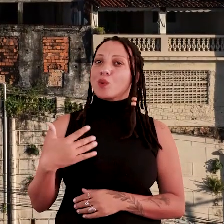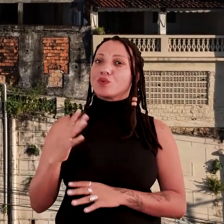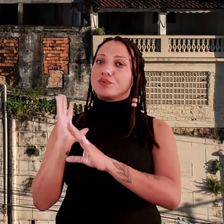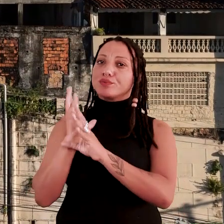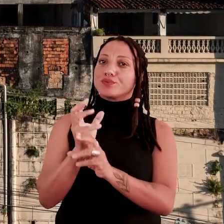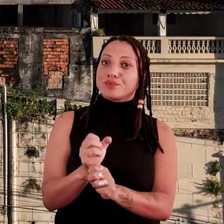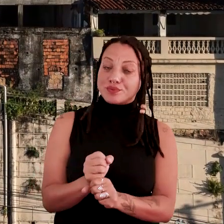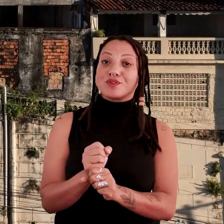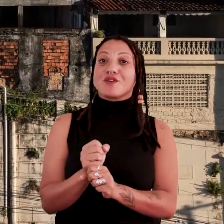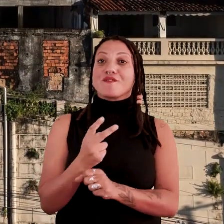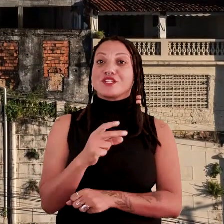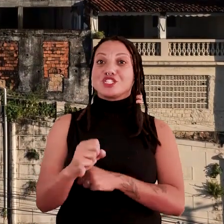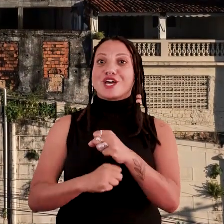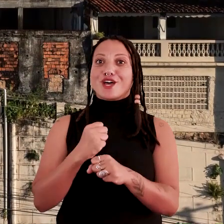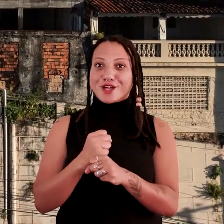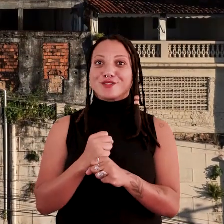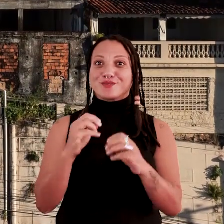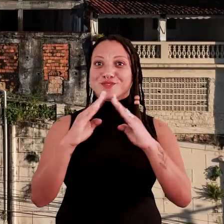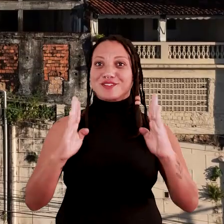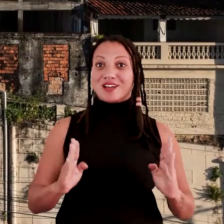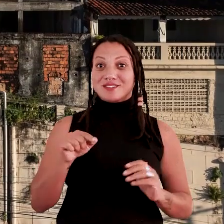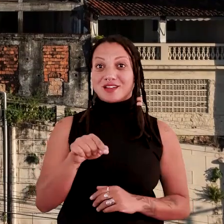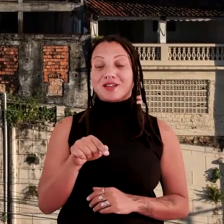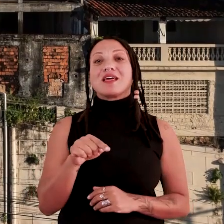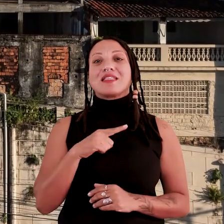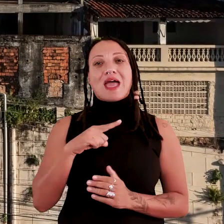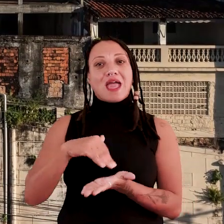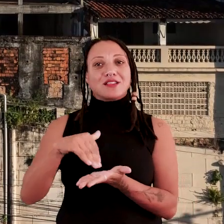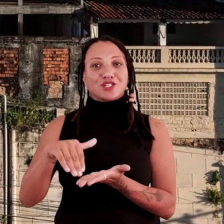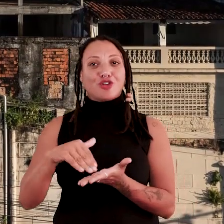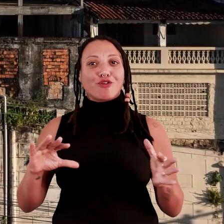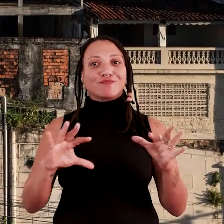do 743, e o 743, quando se desfaz em